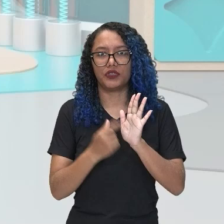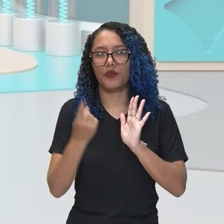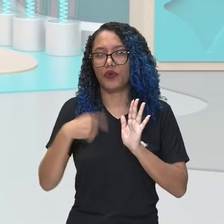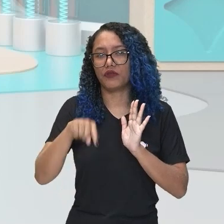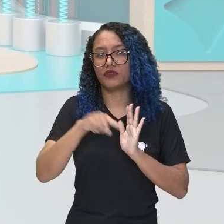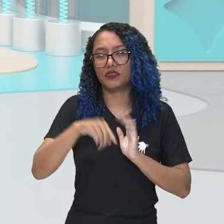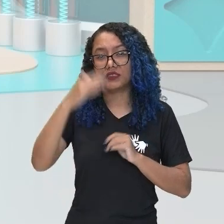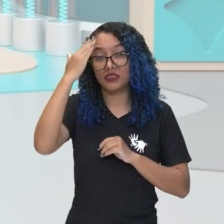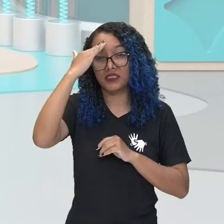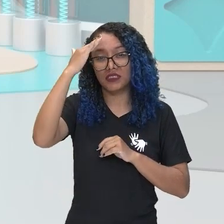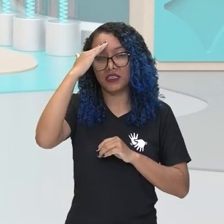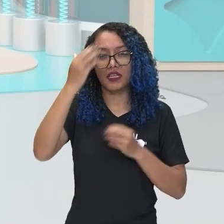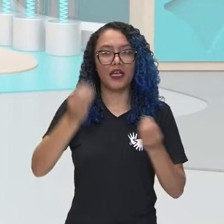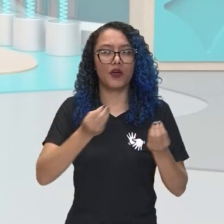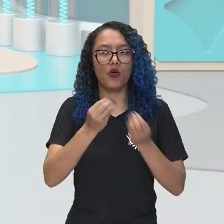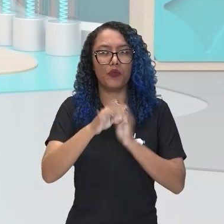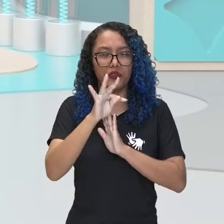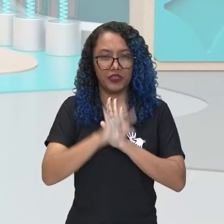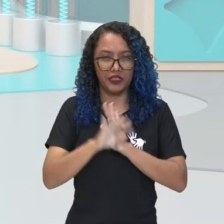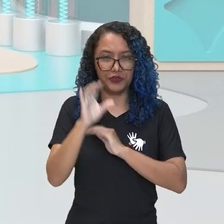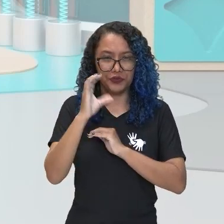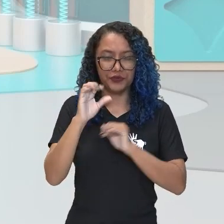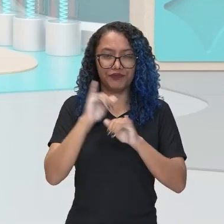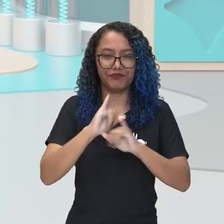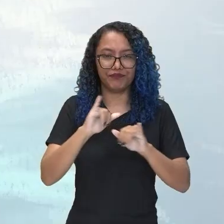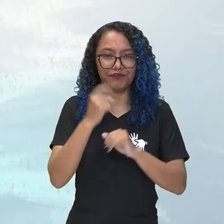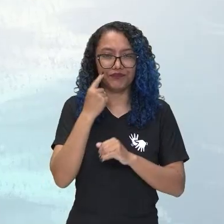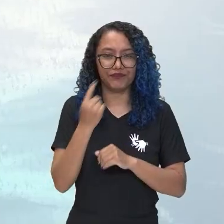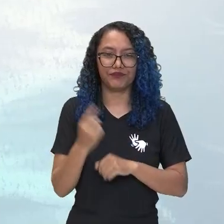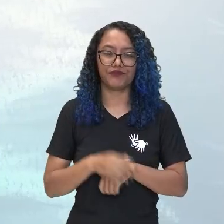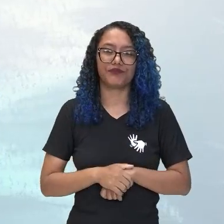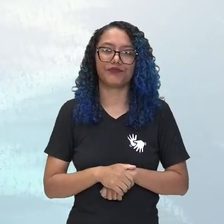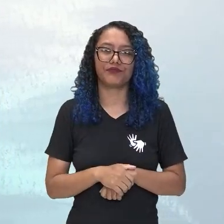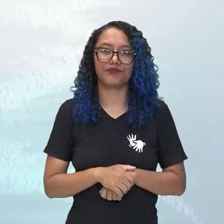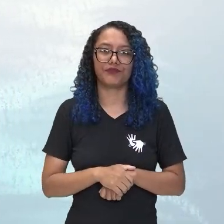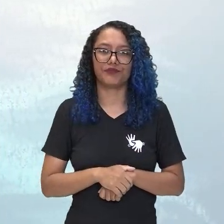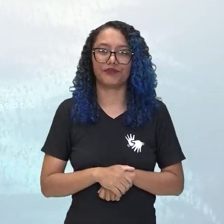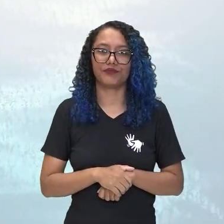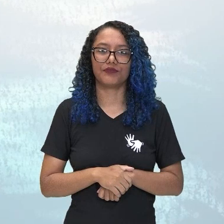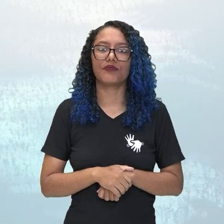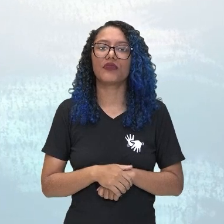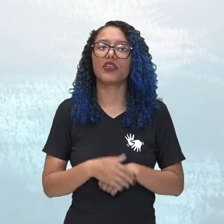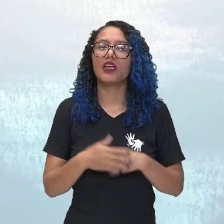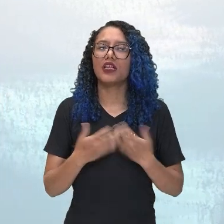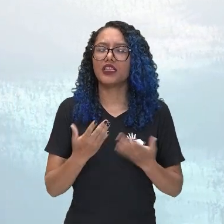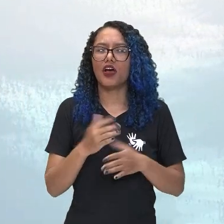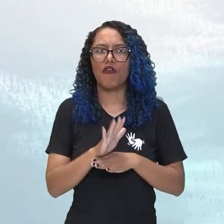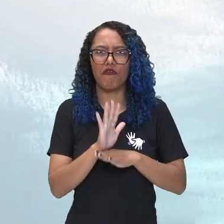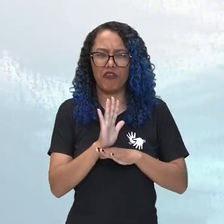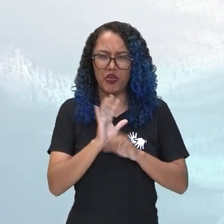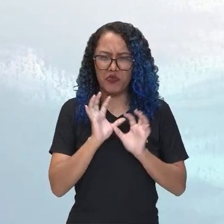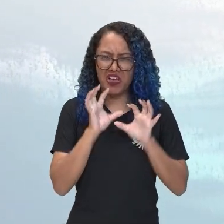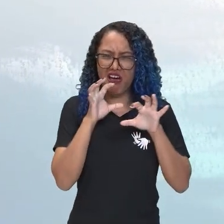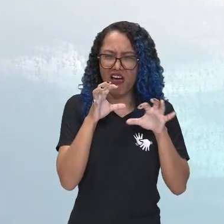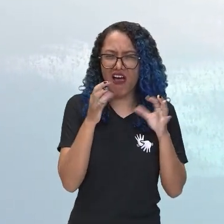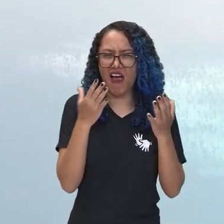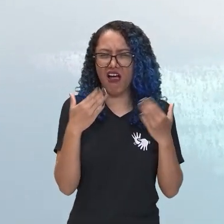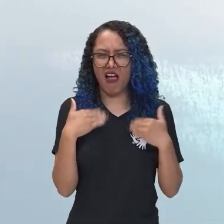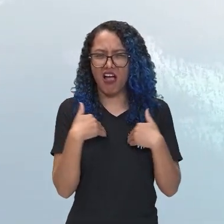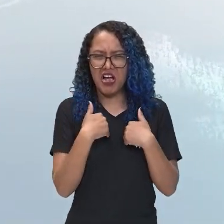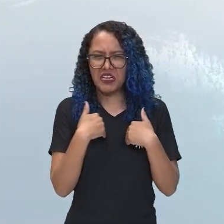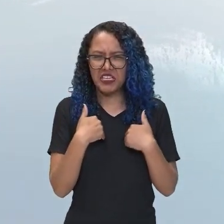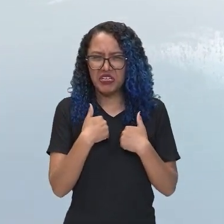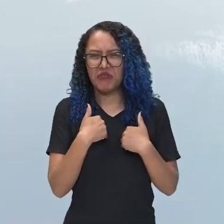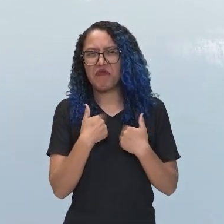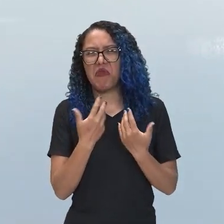compreender como funciona o texto de divulgação científica. Observe aí. Muito além dos filmes de terror, animais infectados